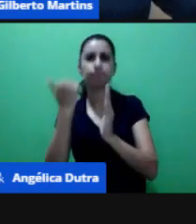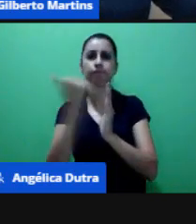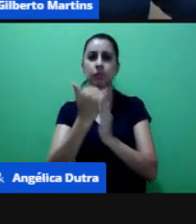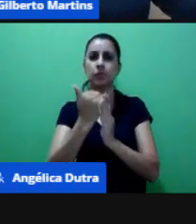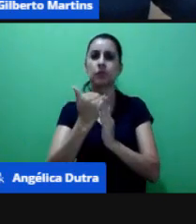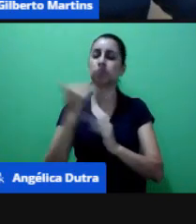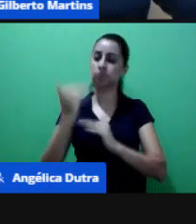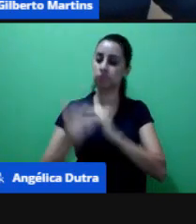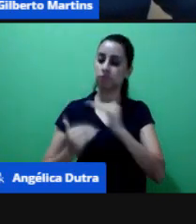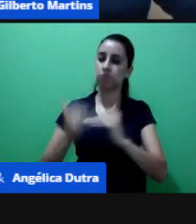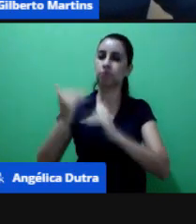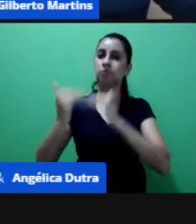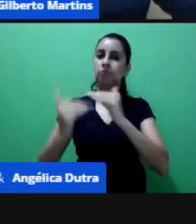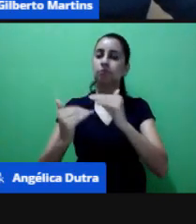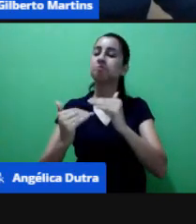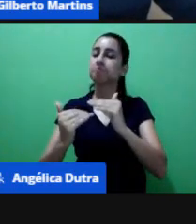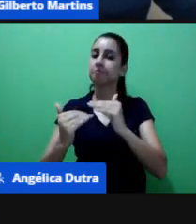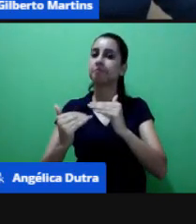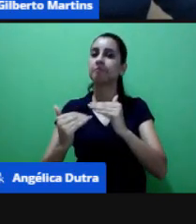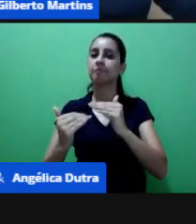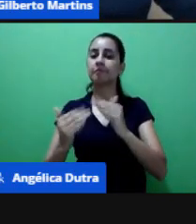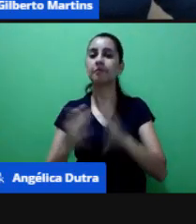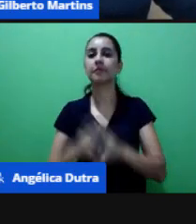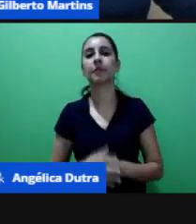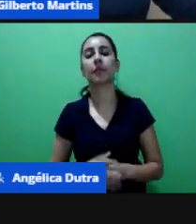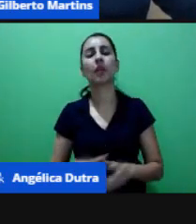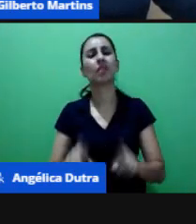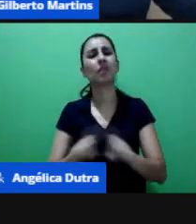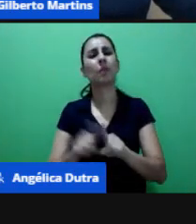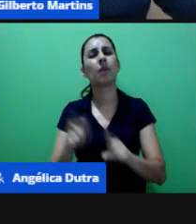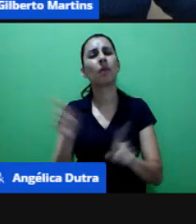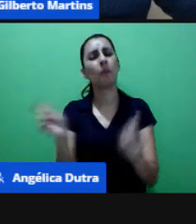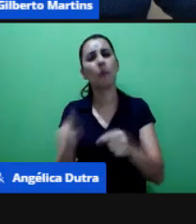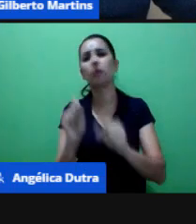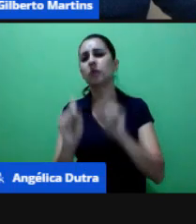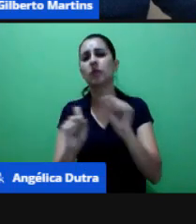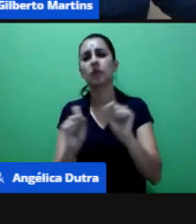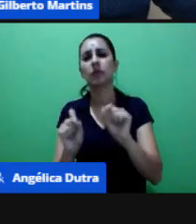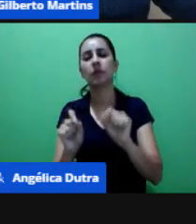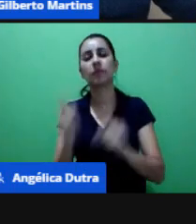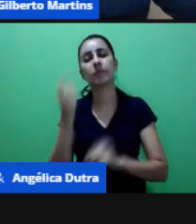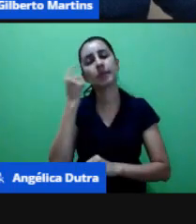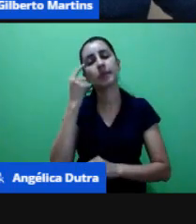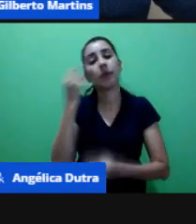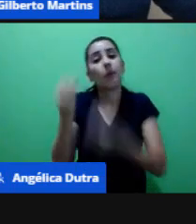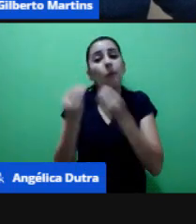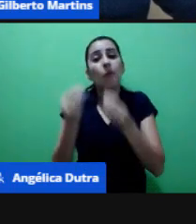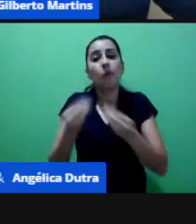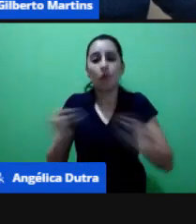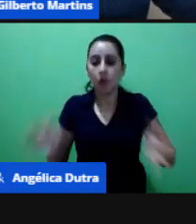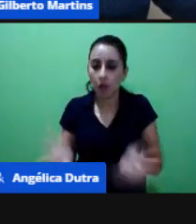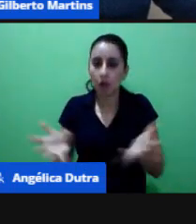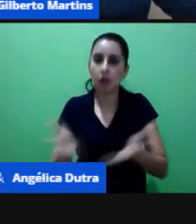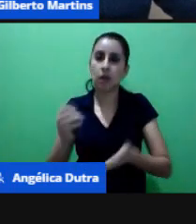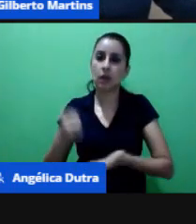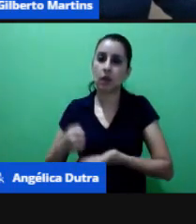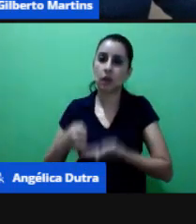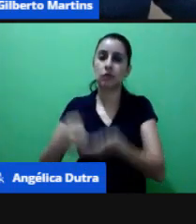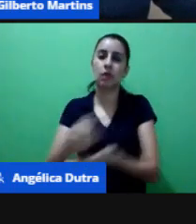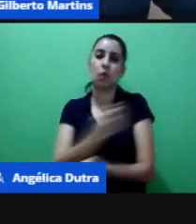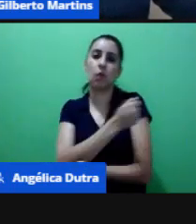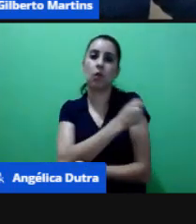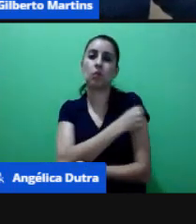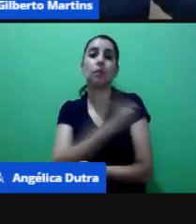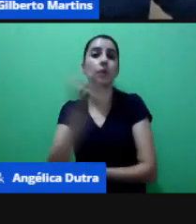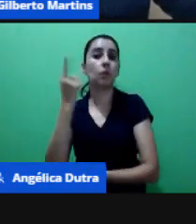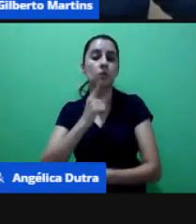nossas expectativas, ou eu posso estar verificando o que eu posso fazer para ele alcançar o básico daquilo que eu posso estar